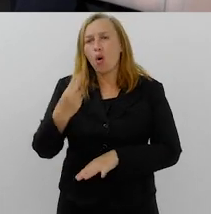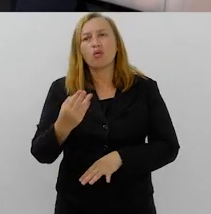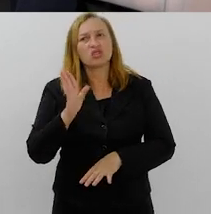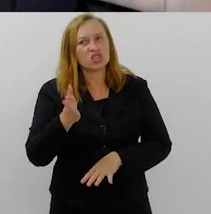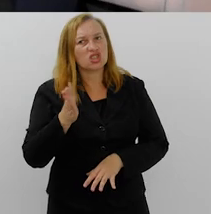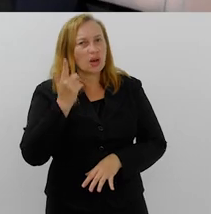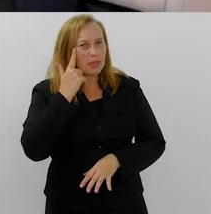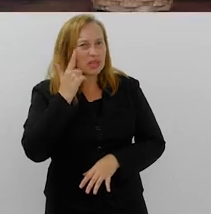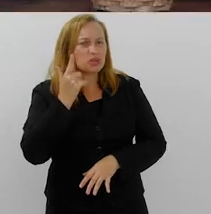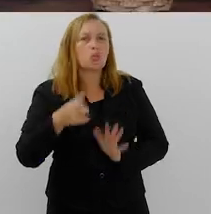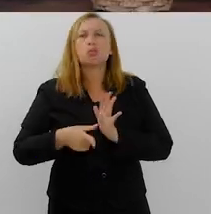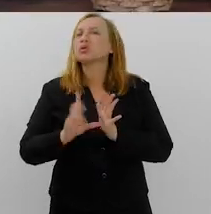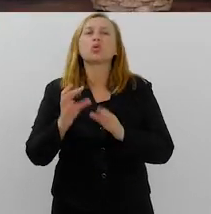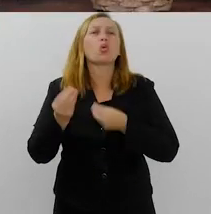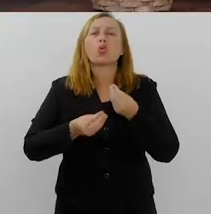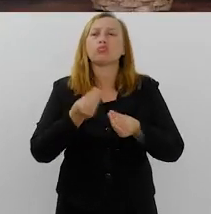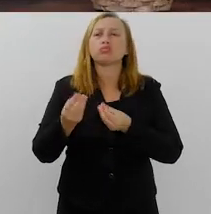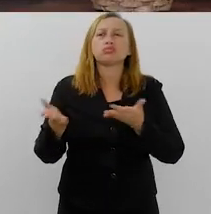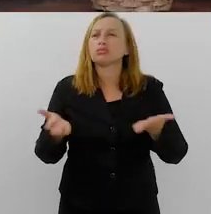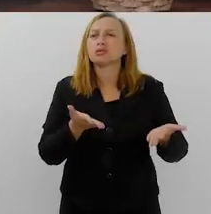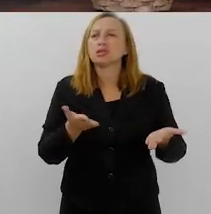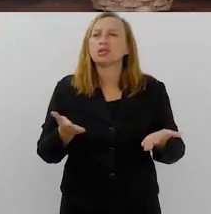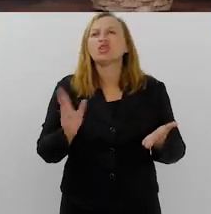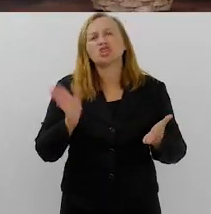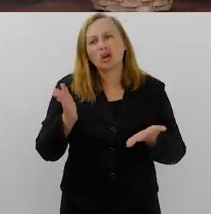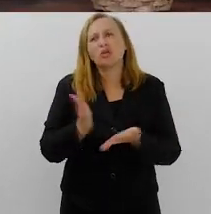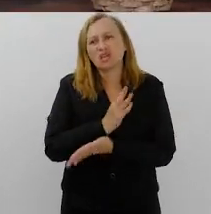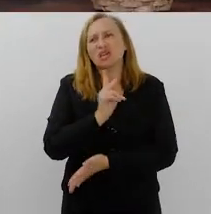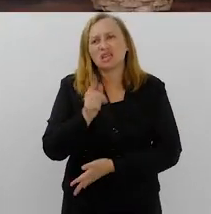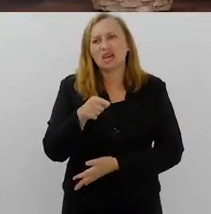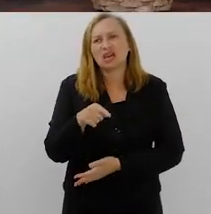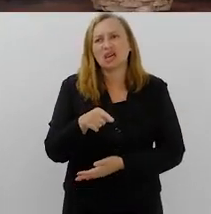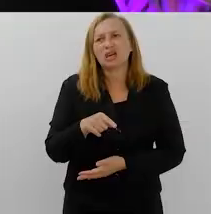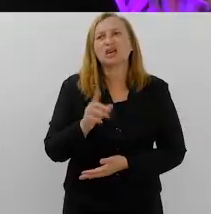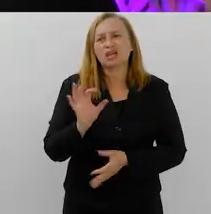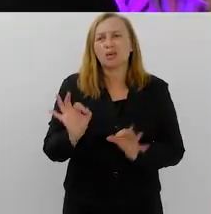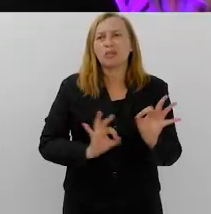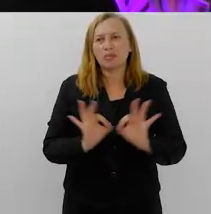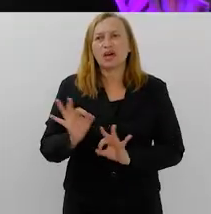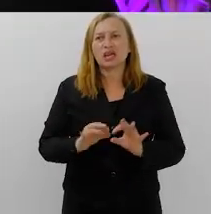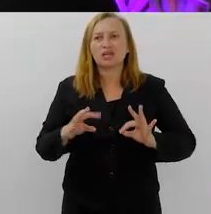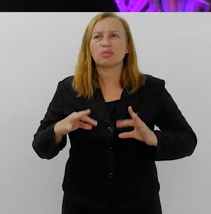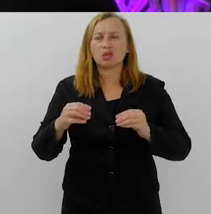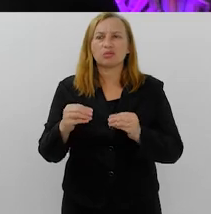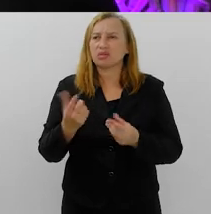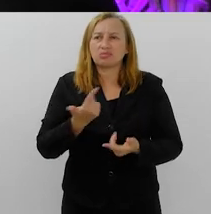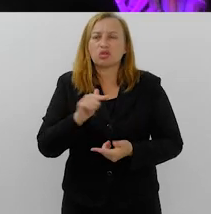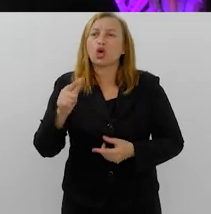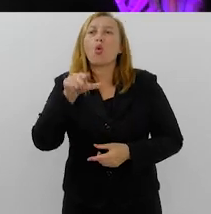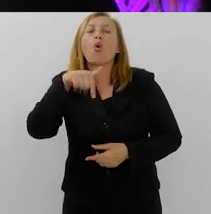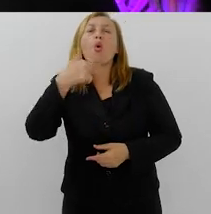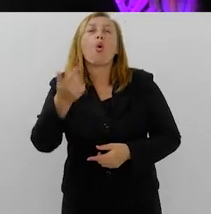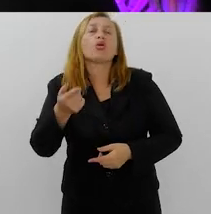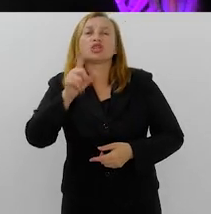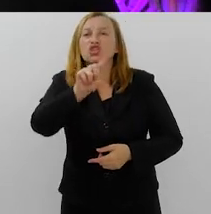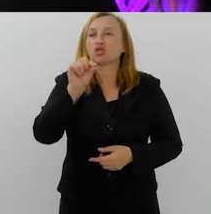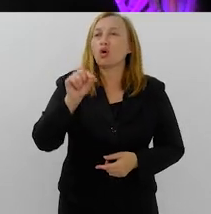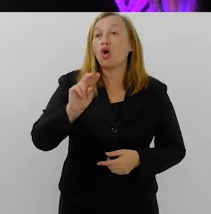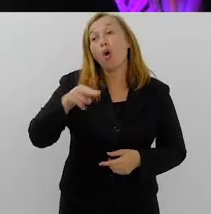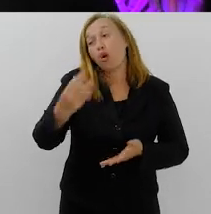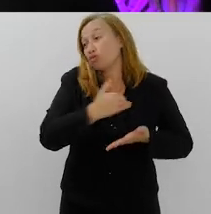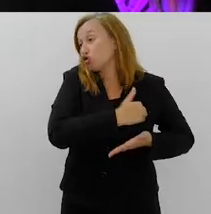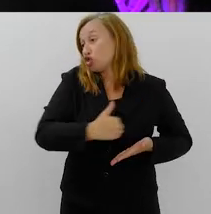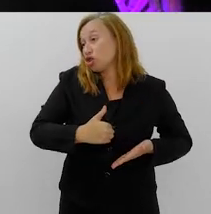de da sua vida você tem que ter que est prep também acontece isso não é não é tem que est preparado você não tem outra